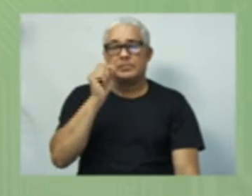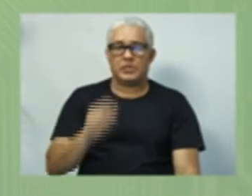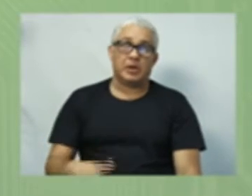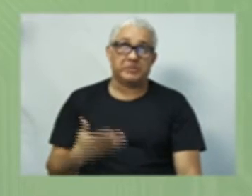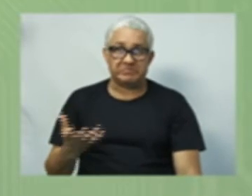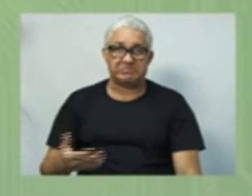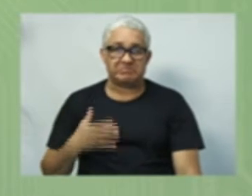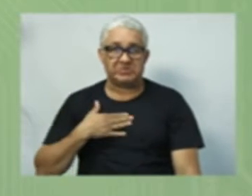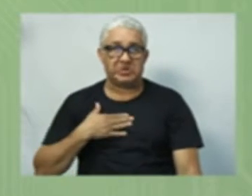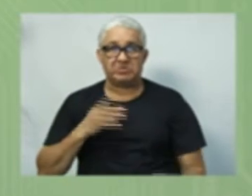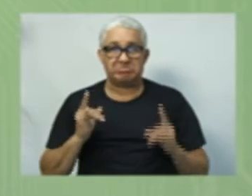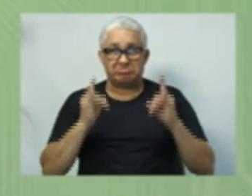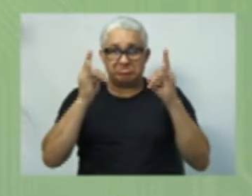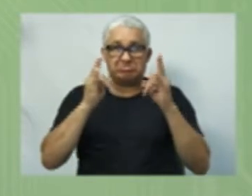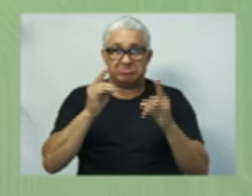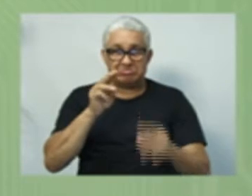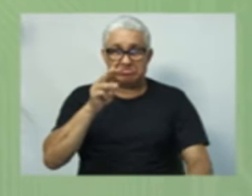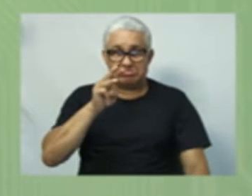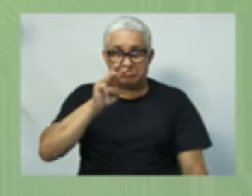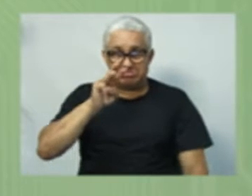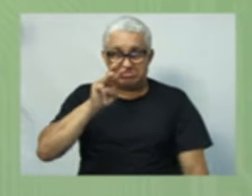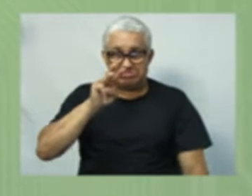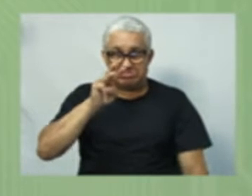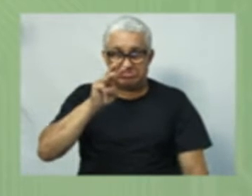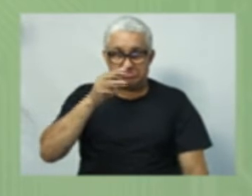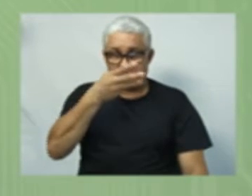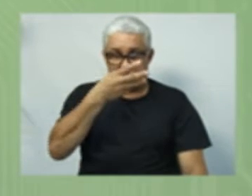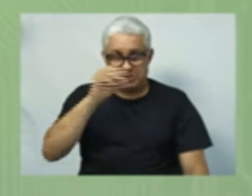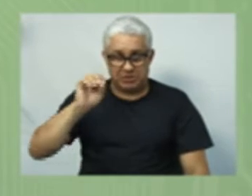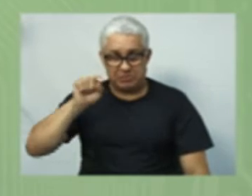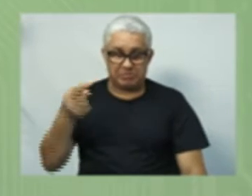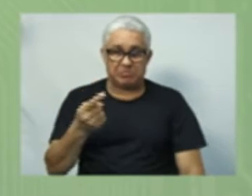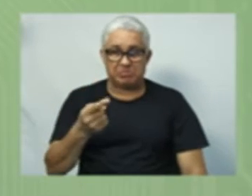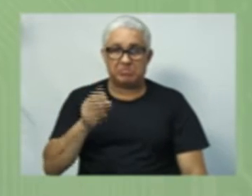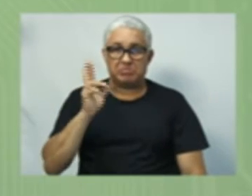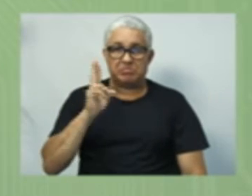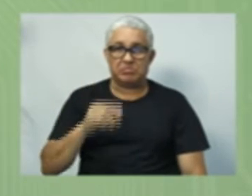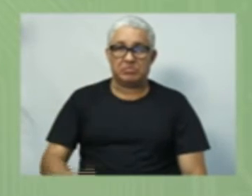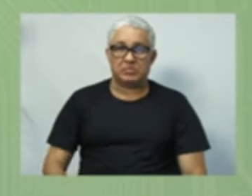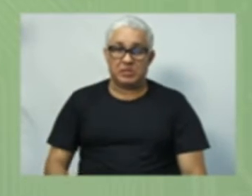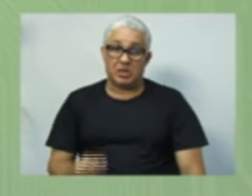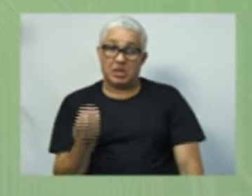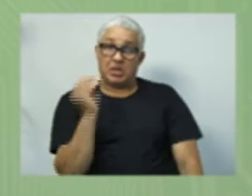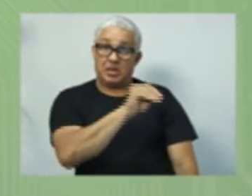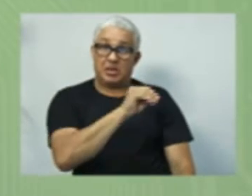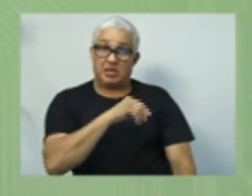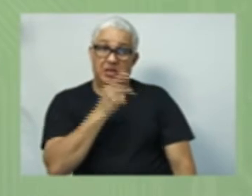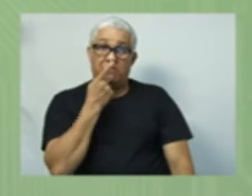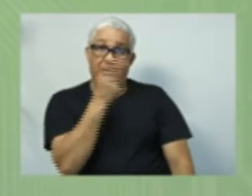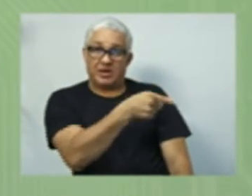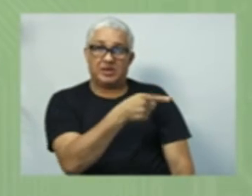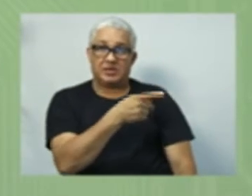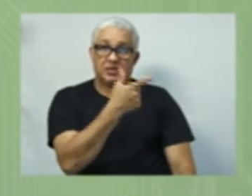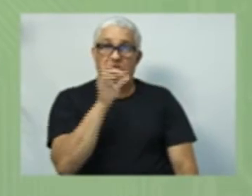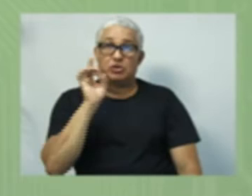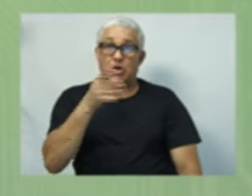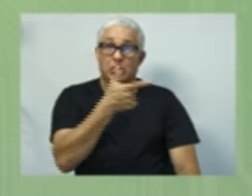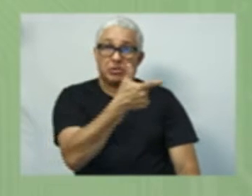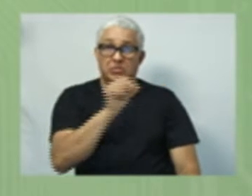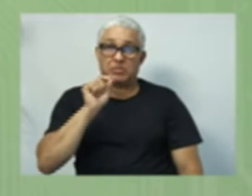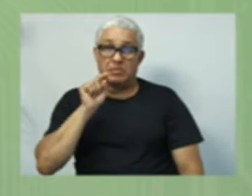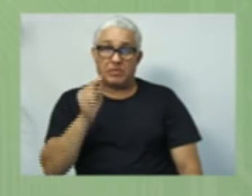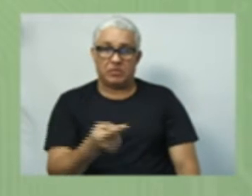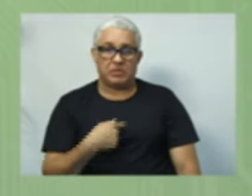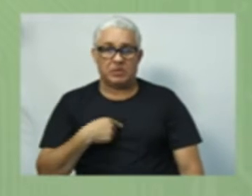Olha, meu apartamento custa aqui 300 mil reais. Mas a gente declara que foi só 200 mil, porque na hora você vai pagar um imposto